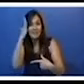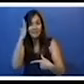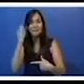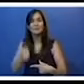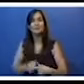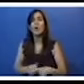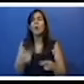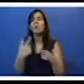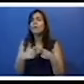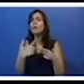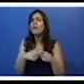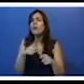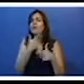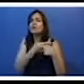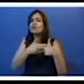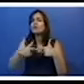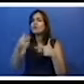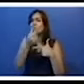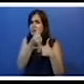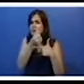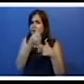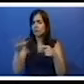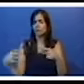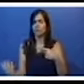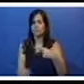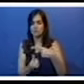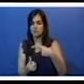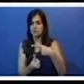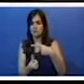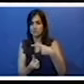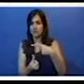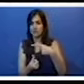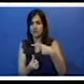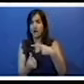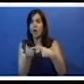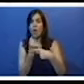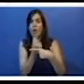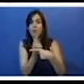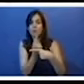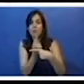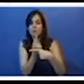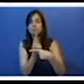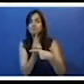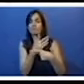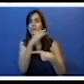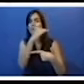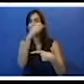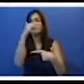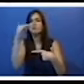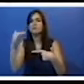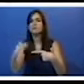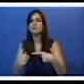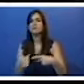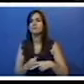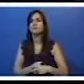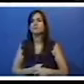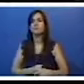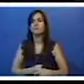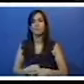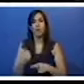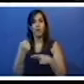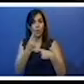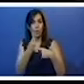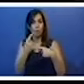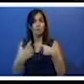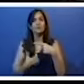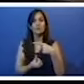dividir por 6 na parte de baixo peguei uma parte na parte de cima numerador